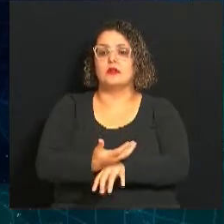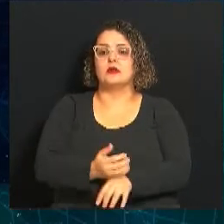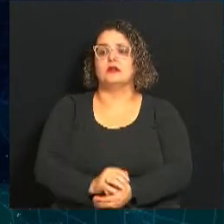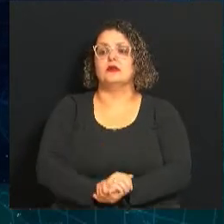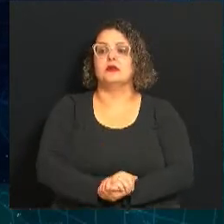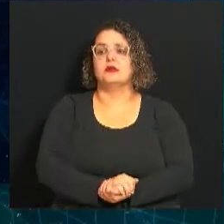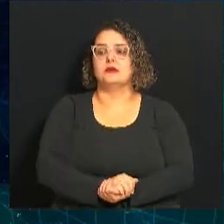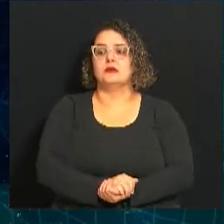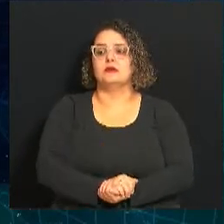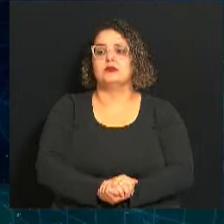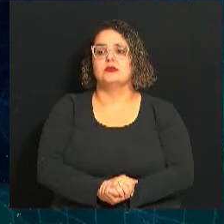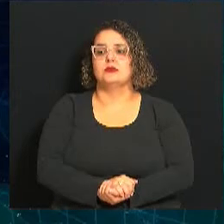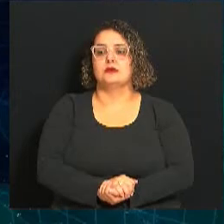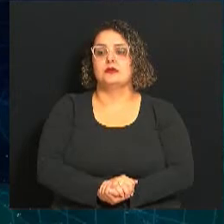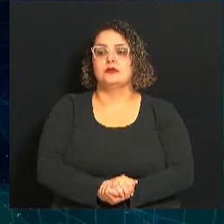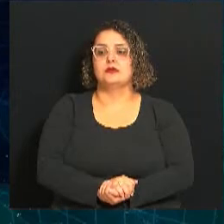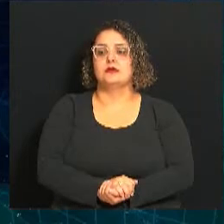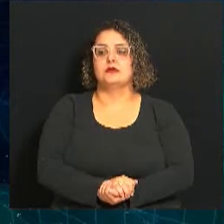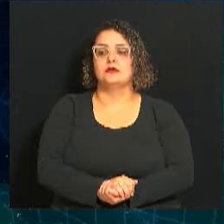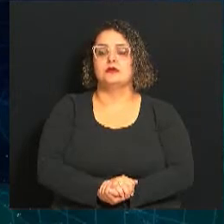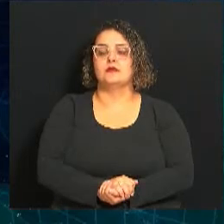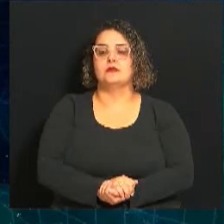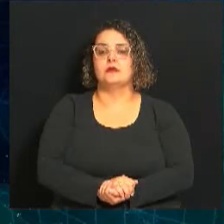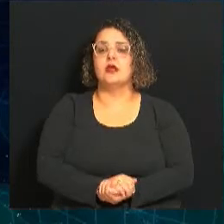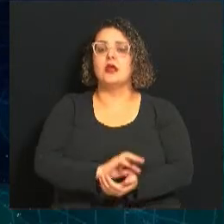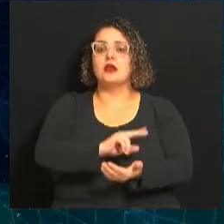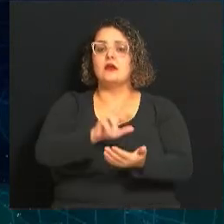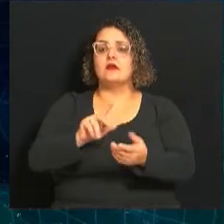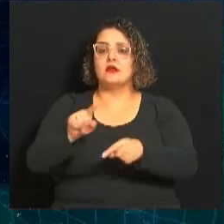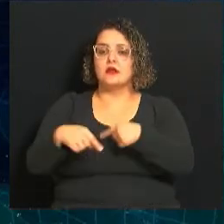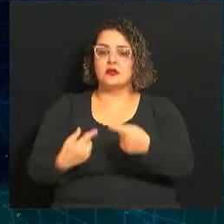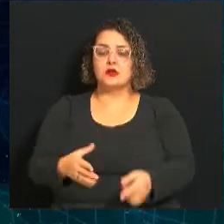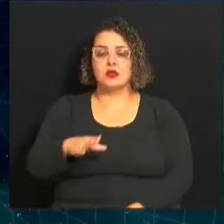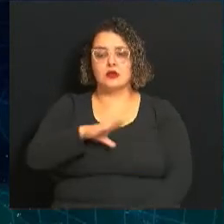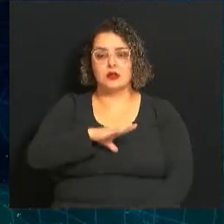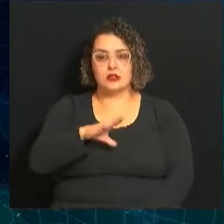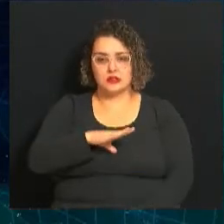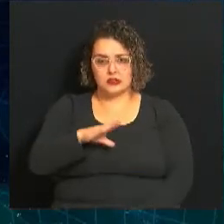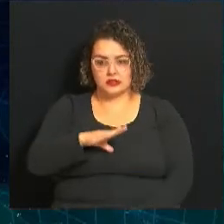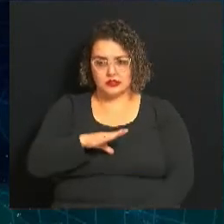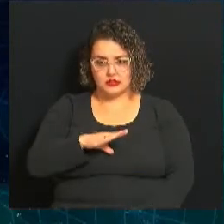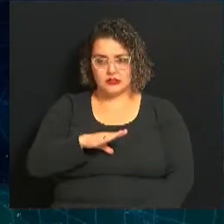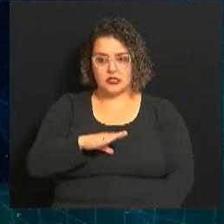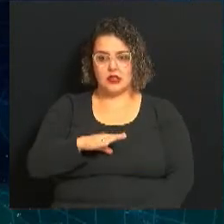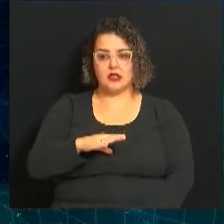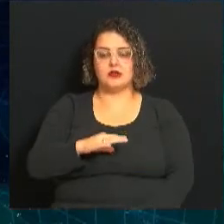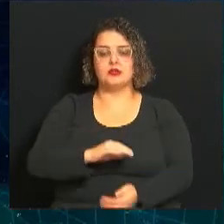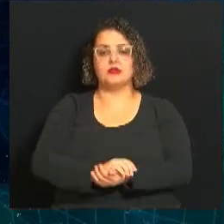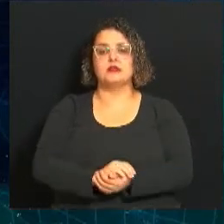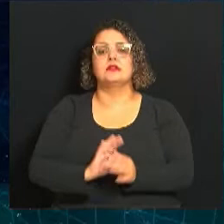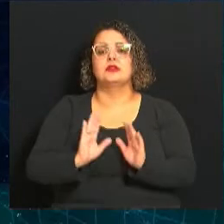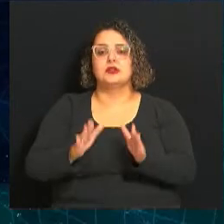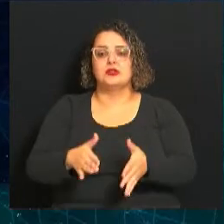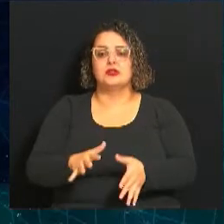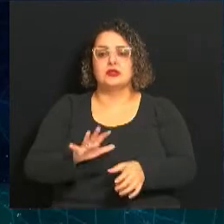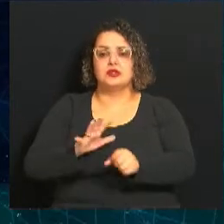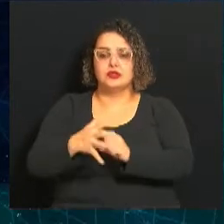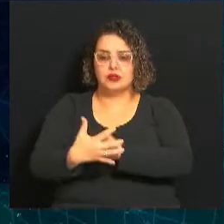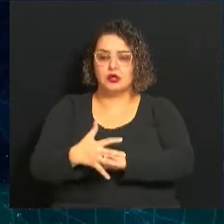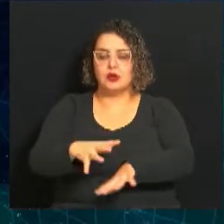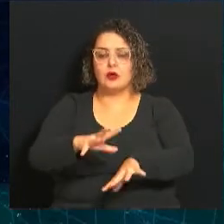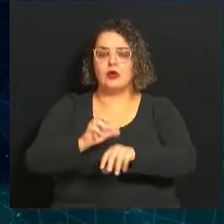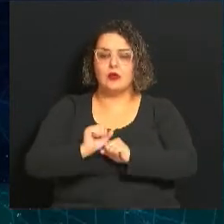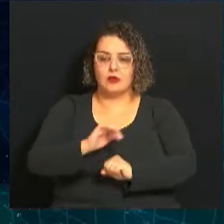Vinhedo 236, Montemor 217, Jaguariúna 210 óbitos,